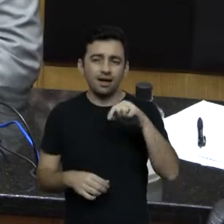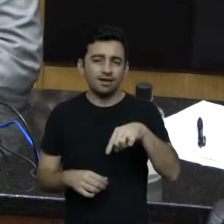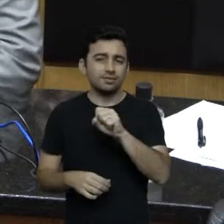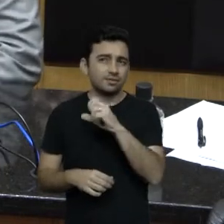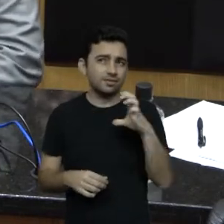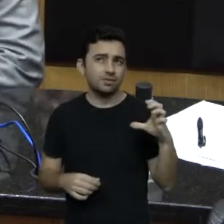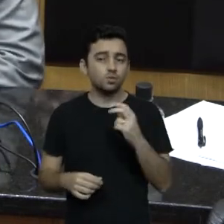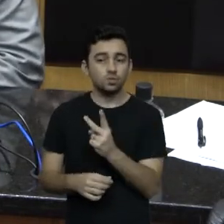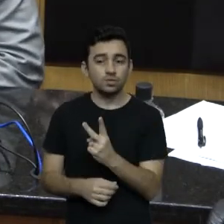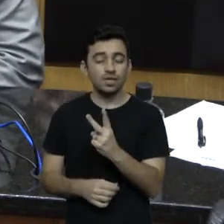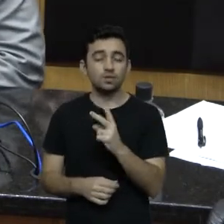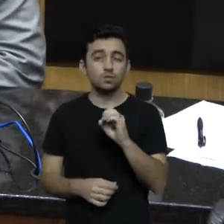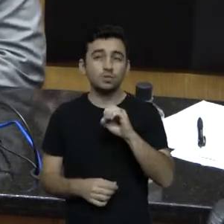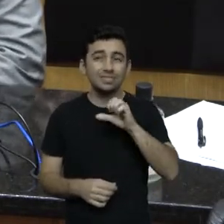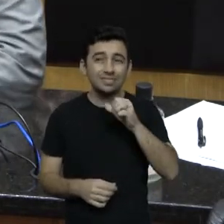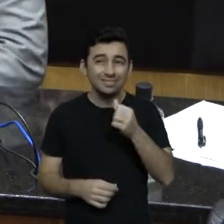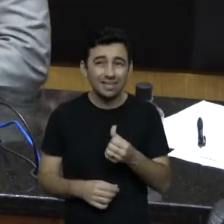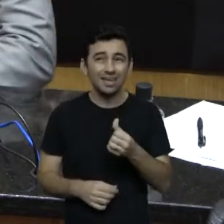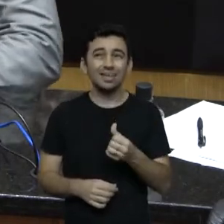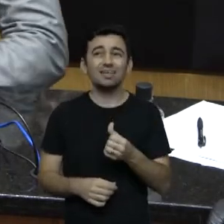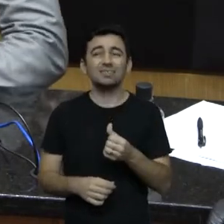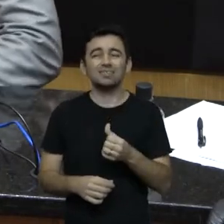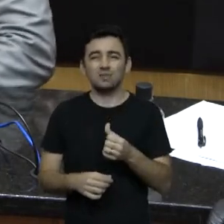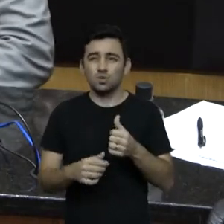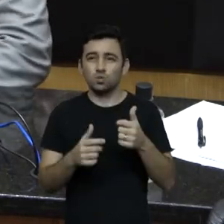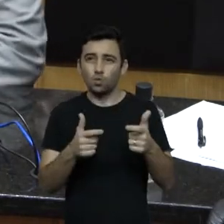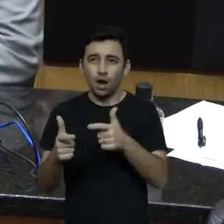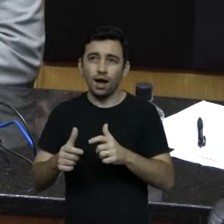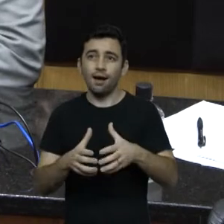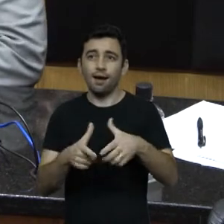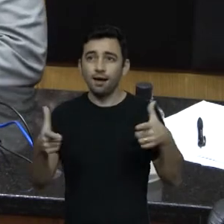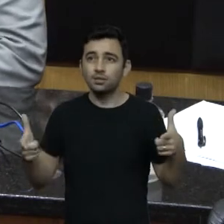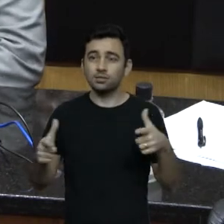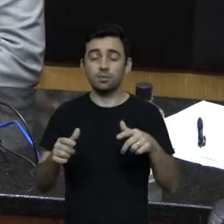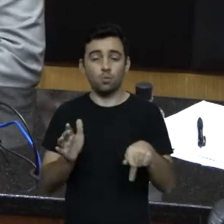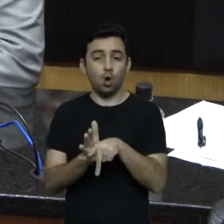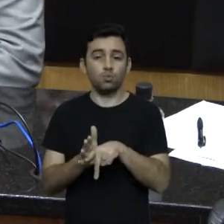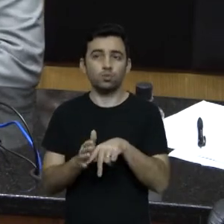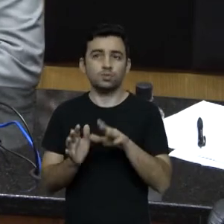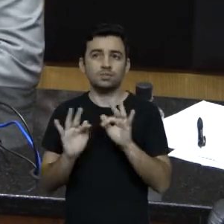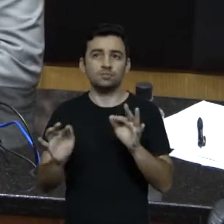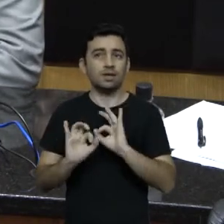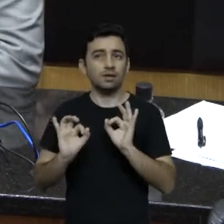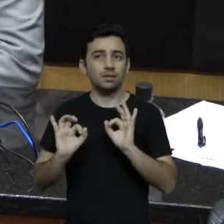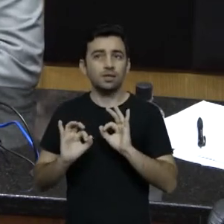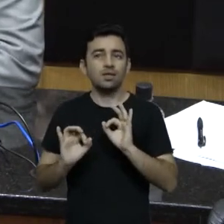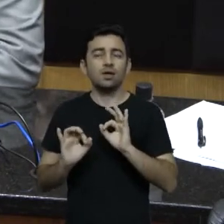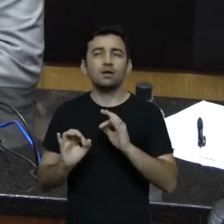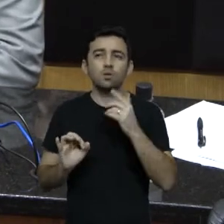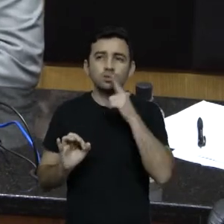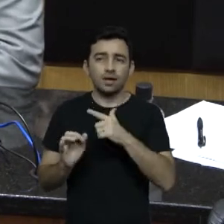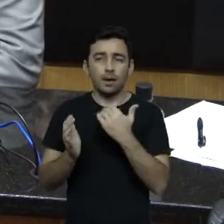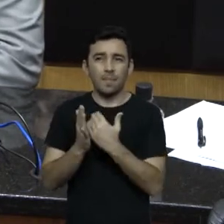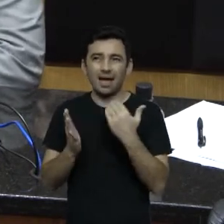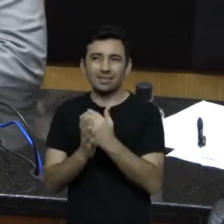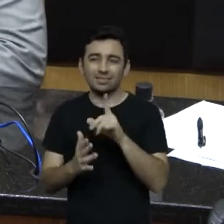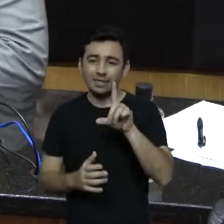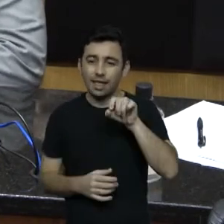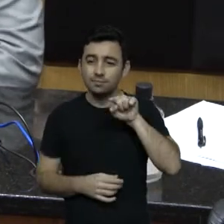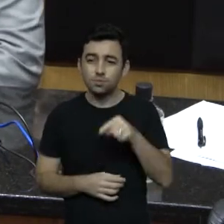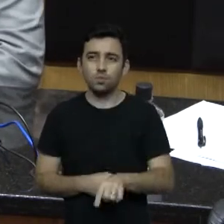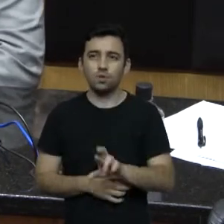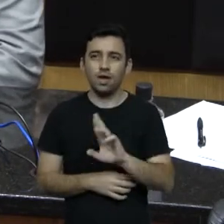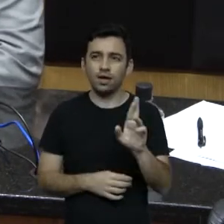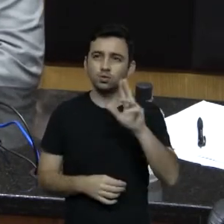206 estabelecimentos grandes que não são dos simples estabelecimentos que faturam acima de 10 mil